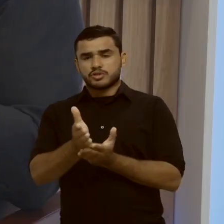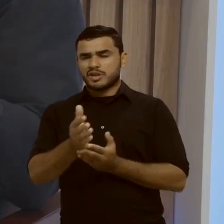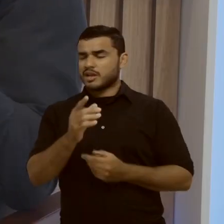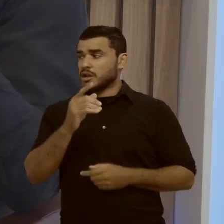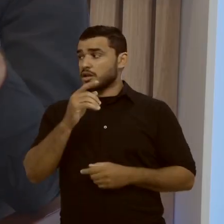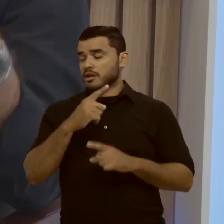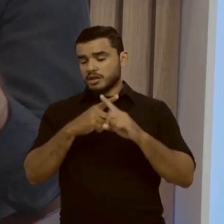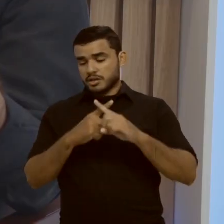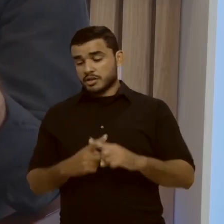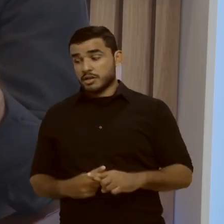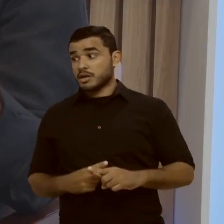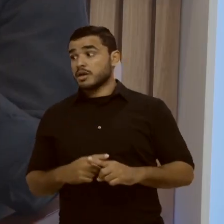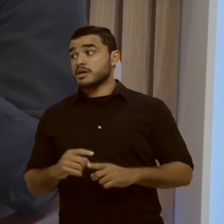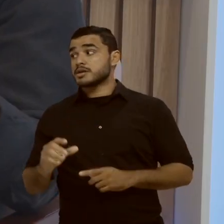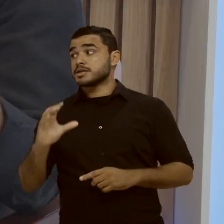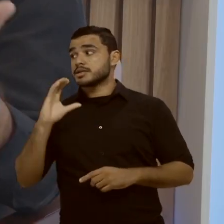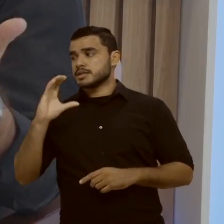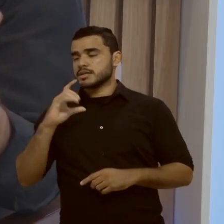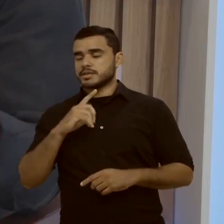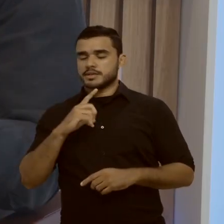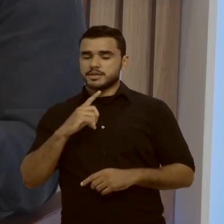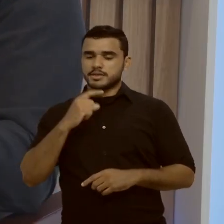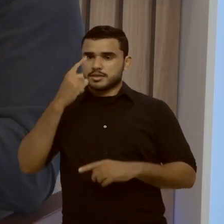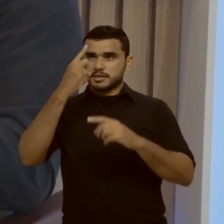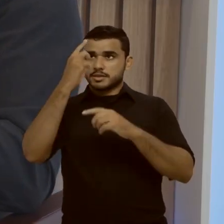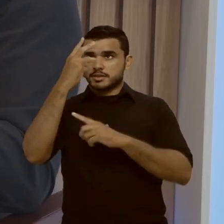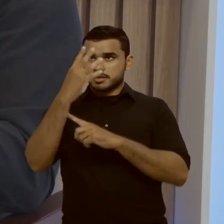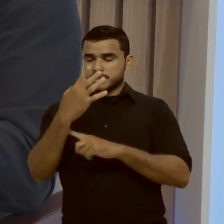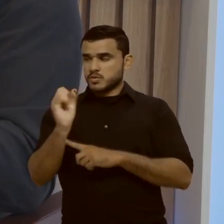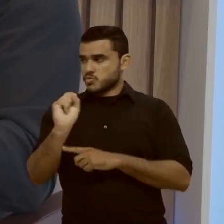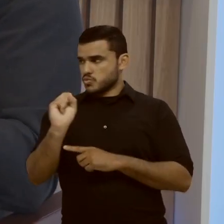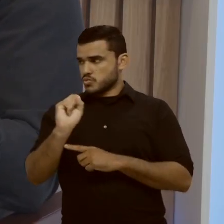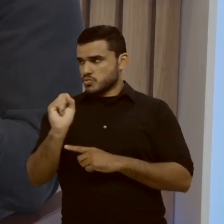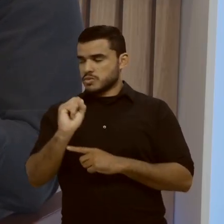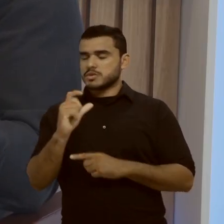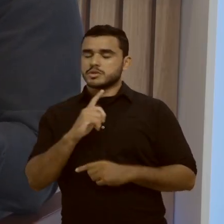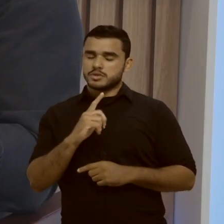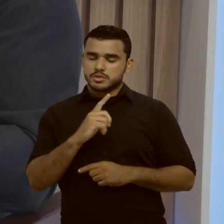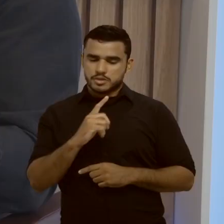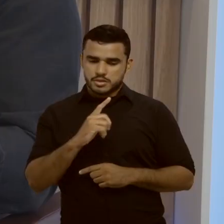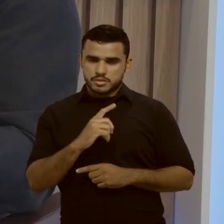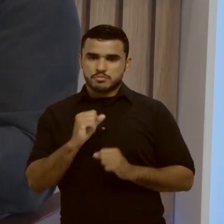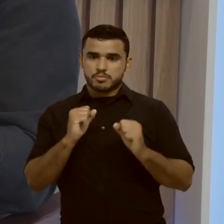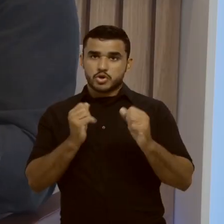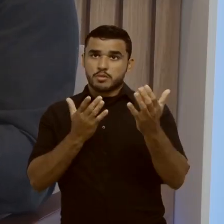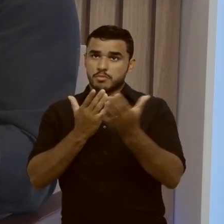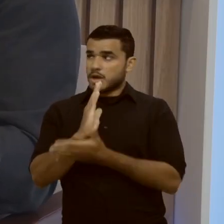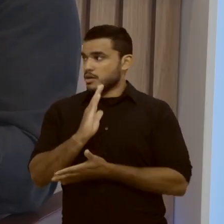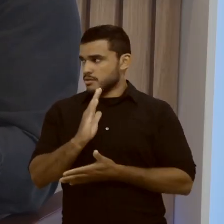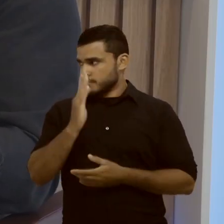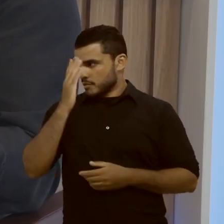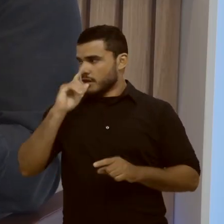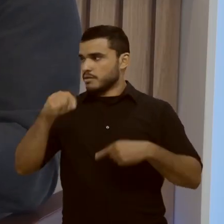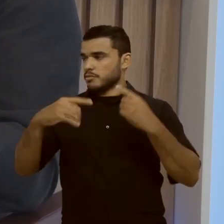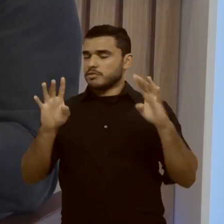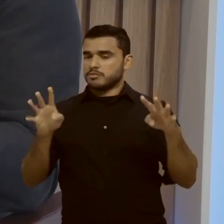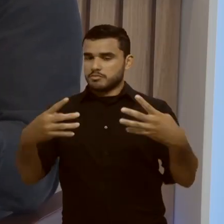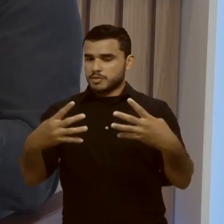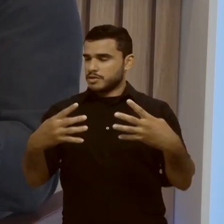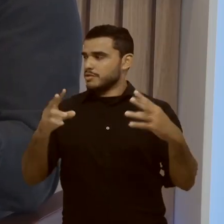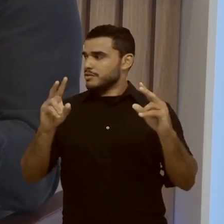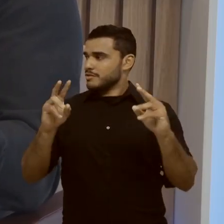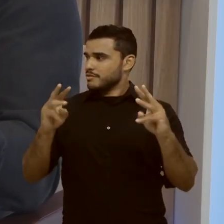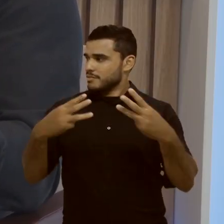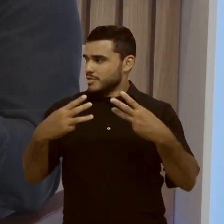pontos corridos. O Floresta pode se classificar, mas claro, ainda faltam 6 jogos. O Floresta não tem um elenco tão forte para poder brigar